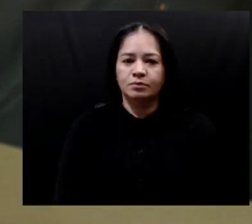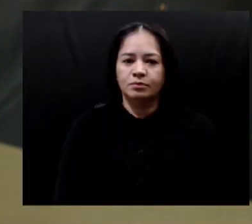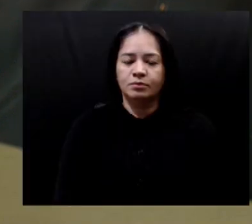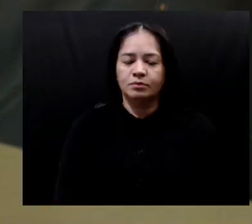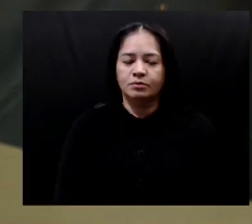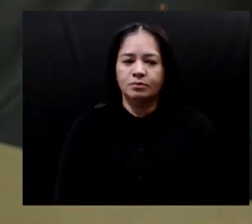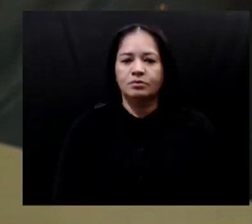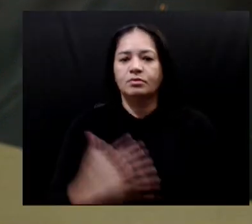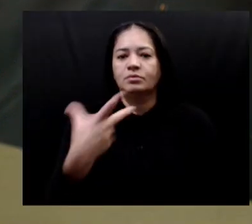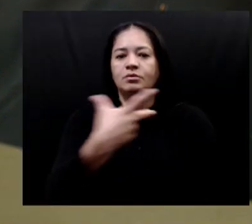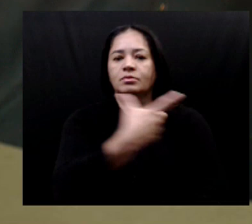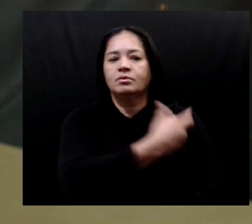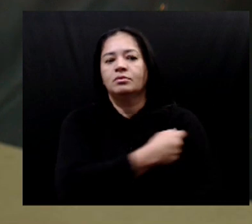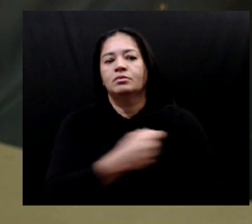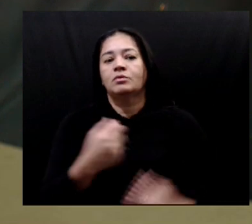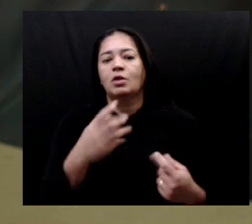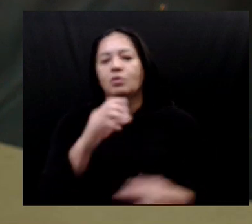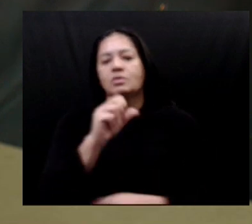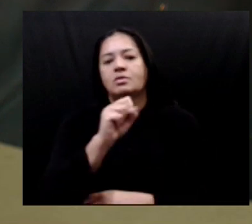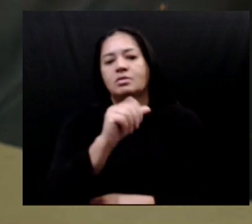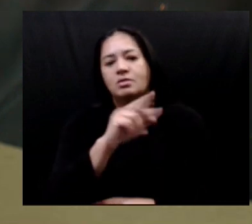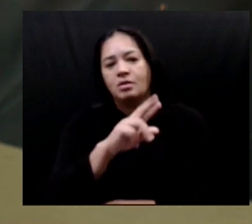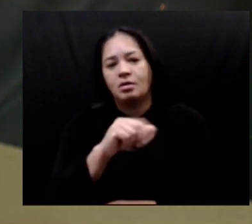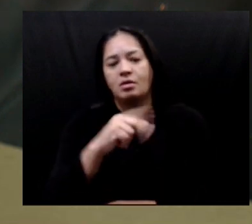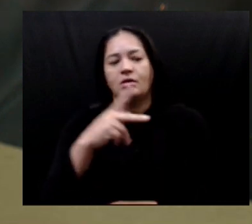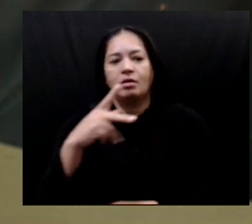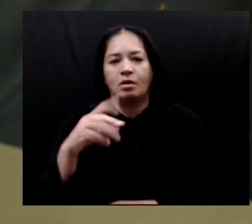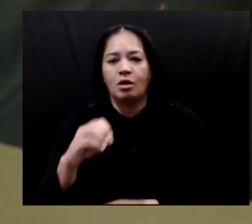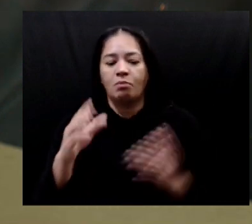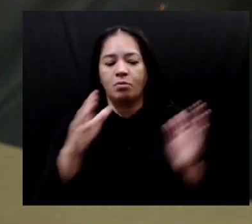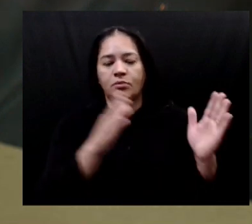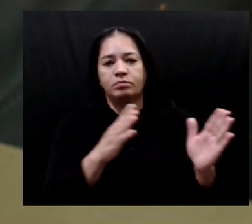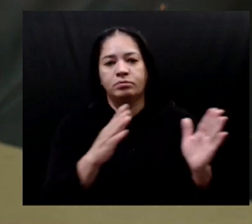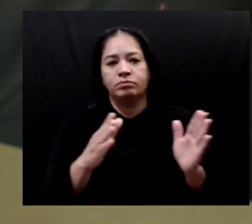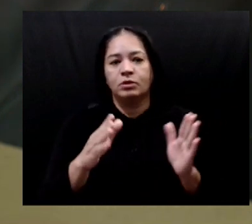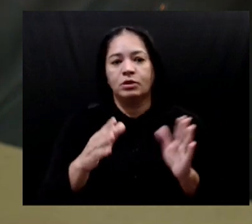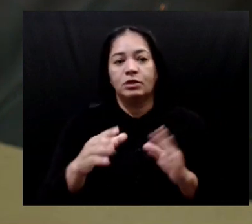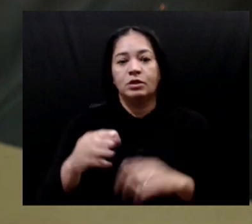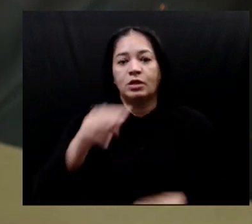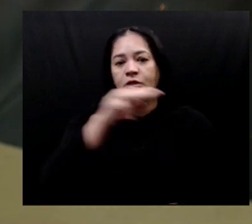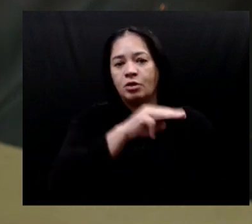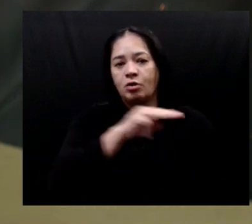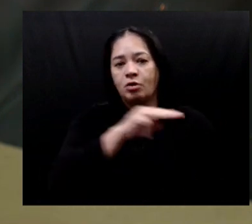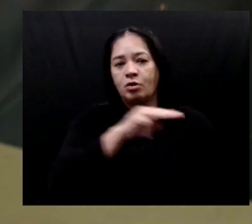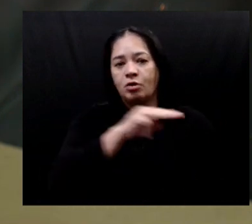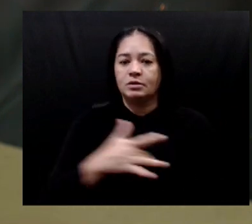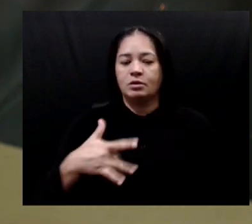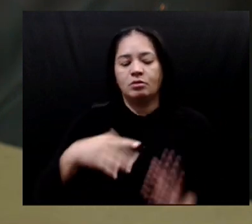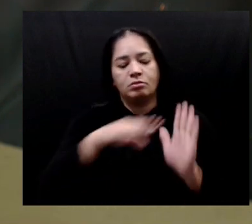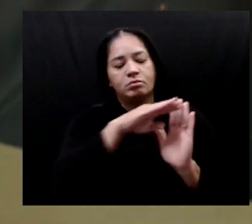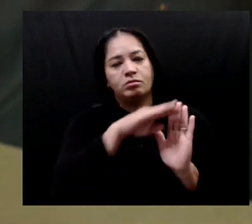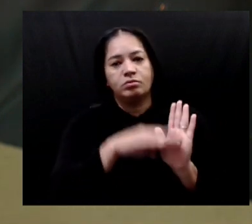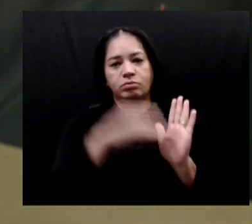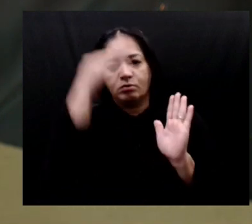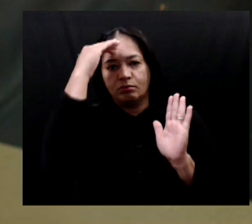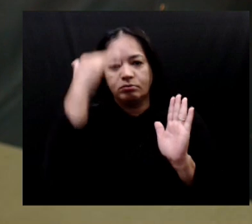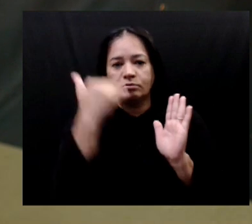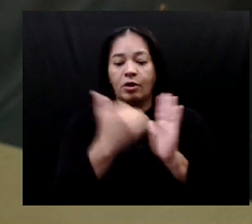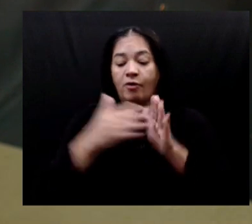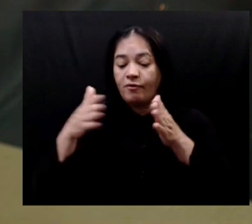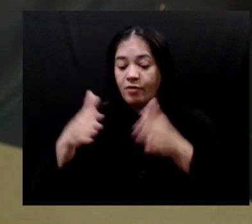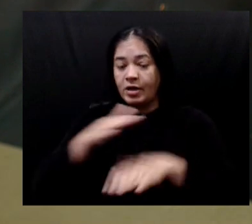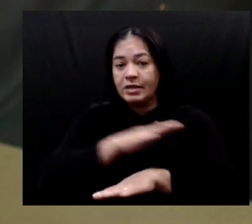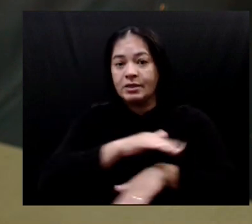sarampo. A nova etapa da campanha segue orientação do Ministério da Saúde e é voltada para crianças de 6 a